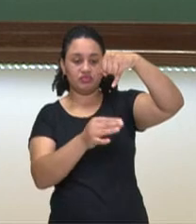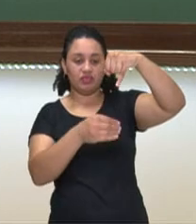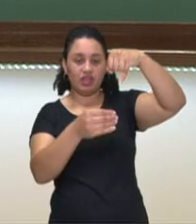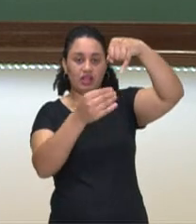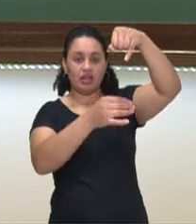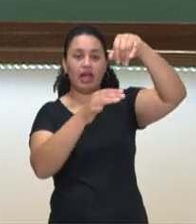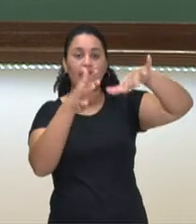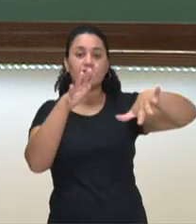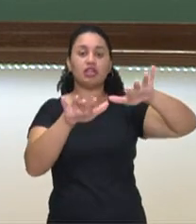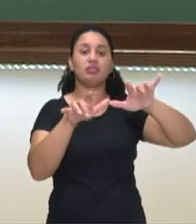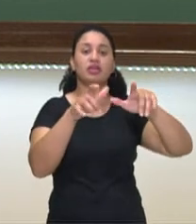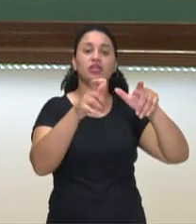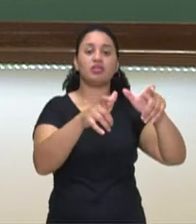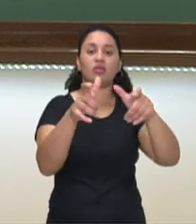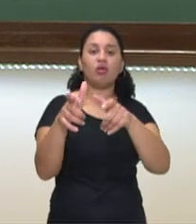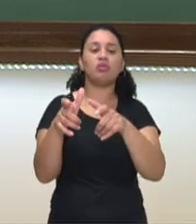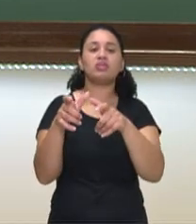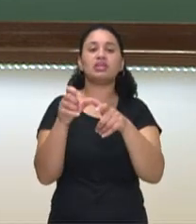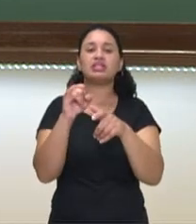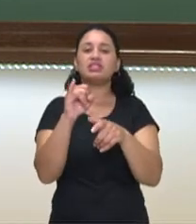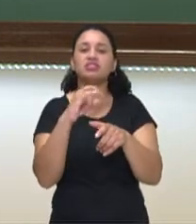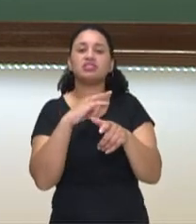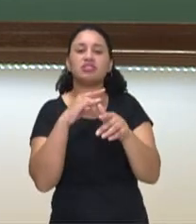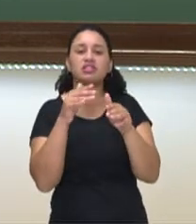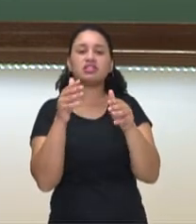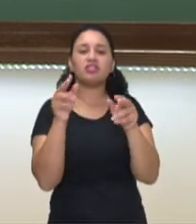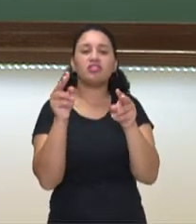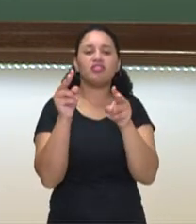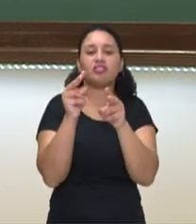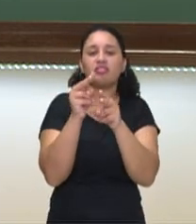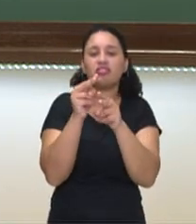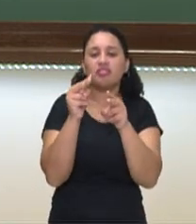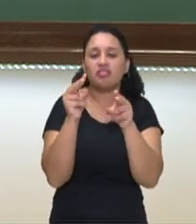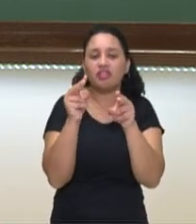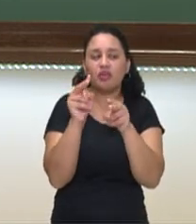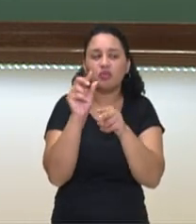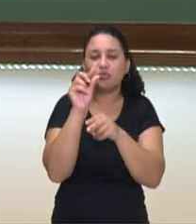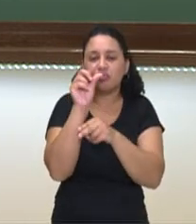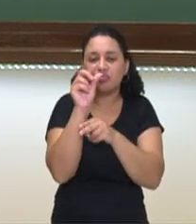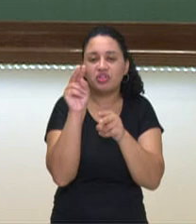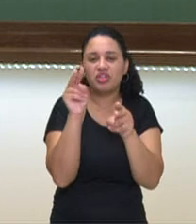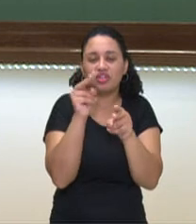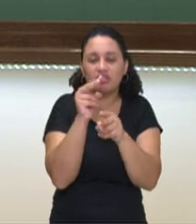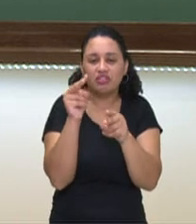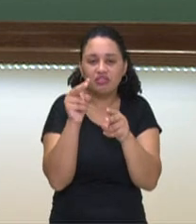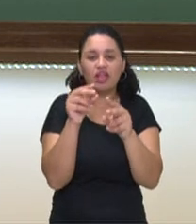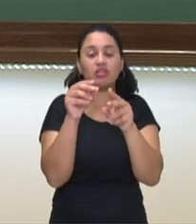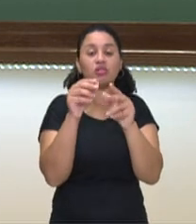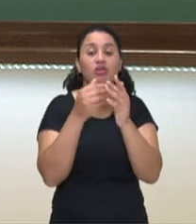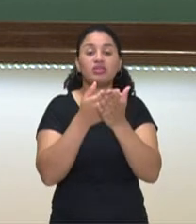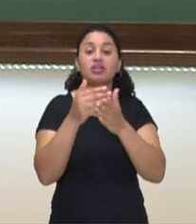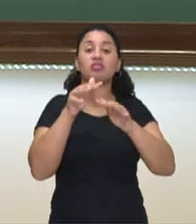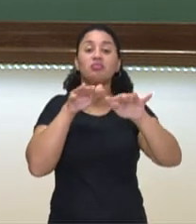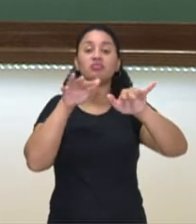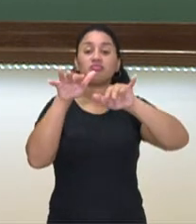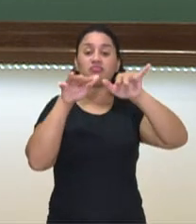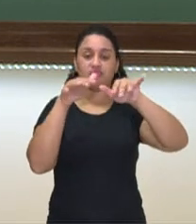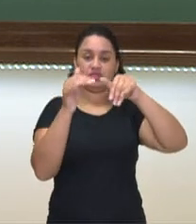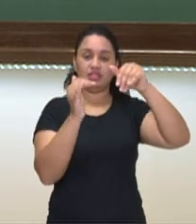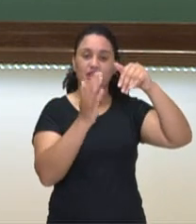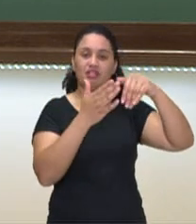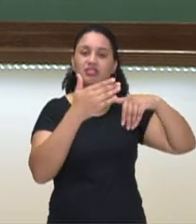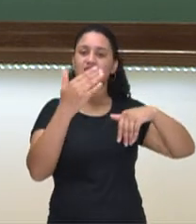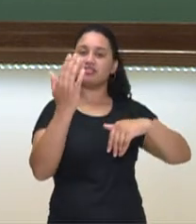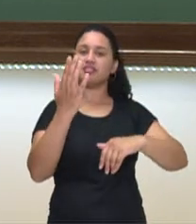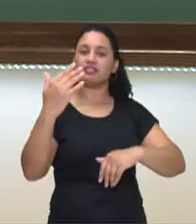ao passar a brisa, o menor movimento do vento, do ar, elas se movimentam,